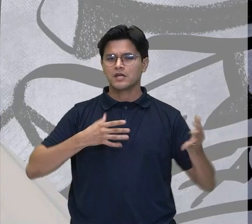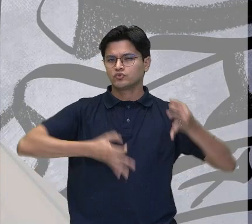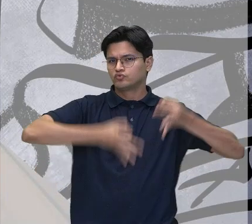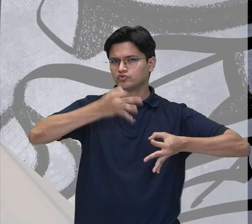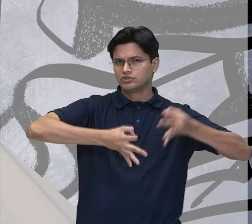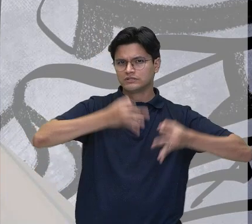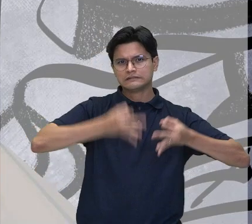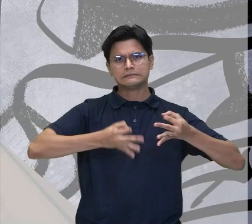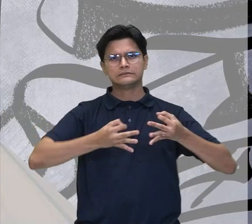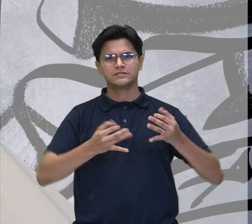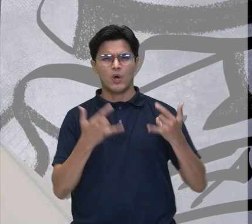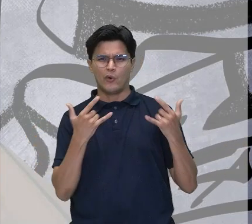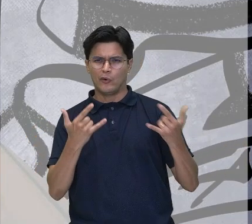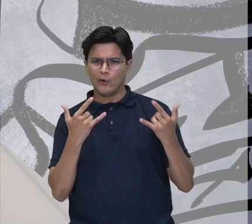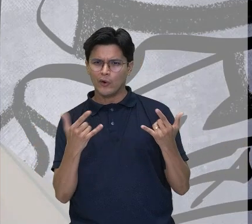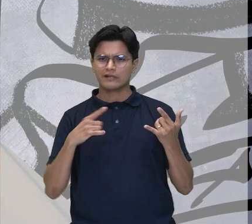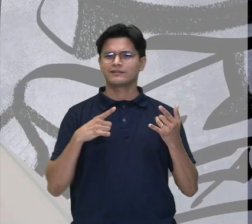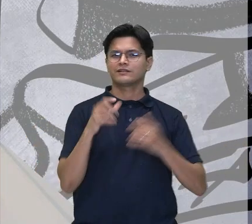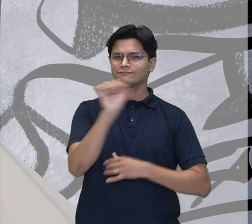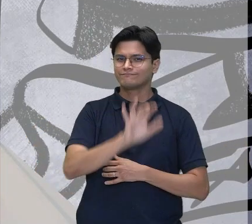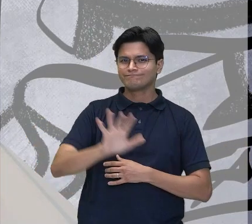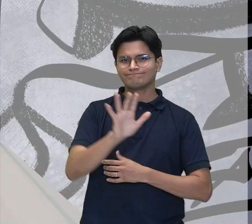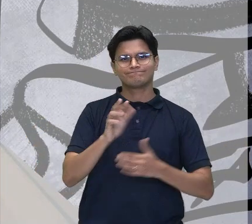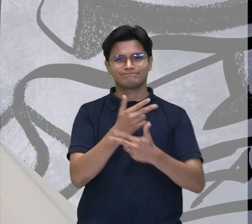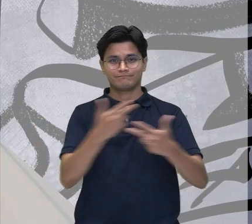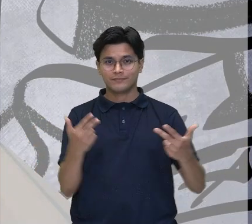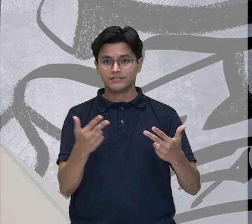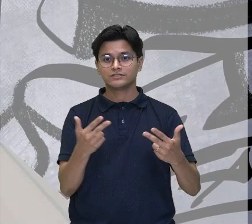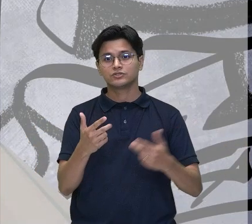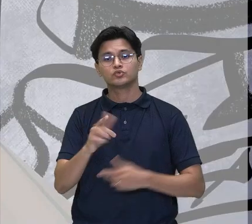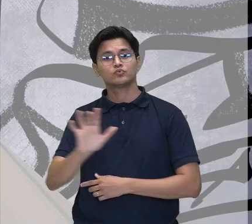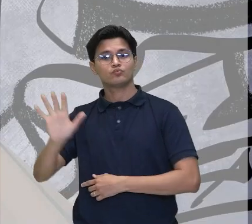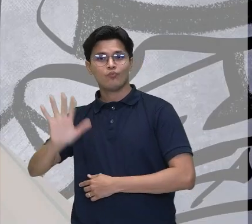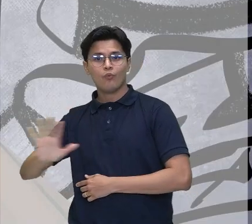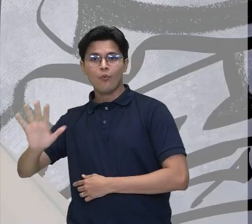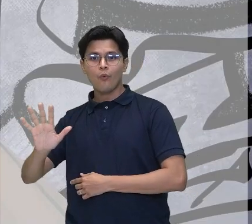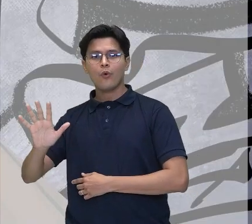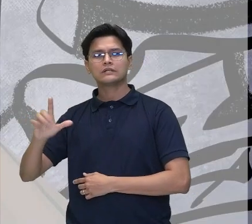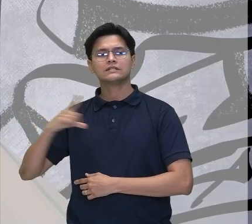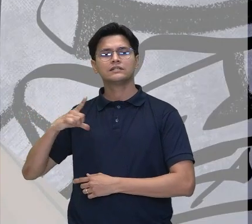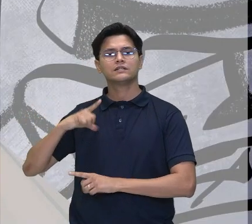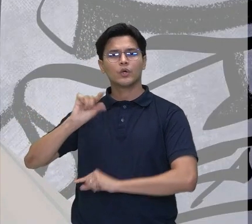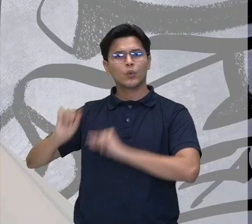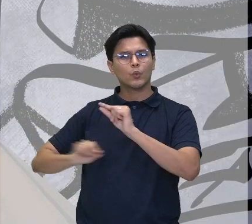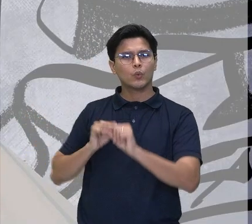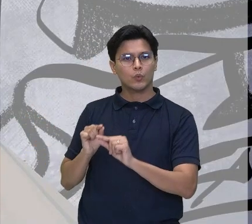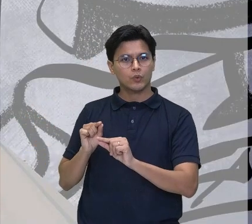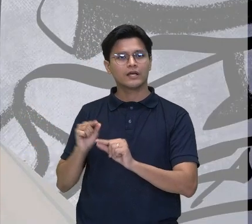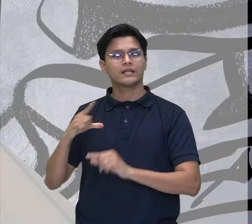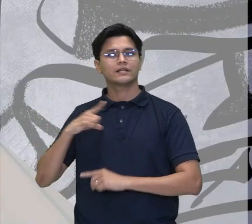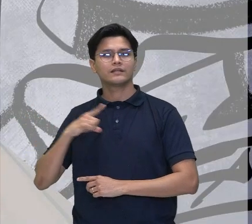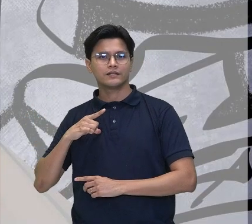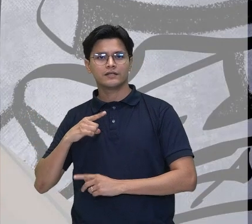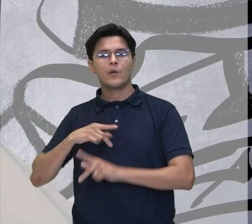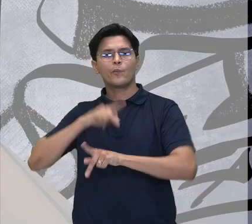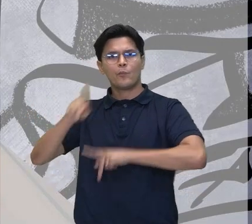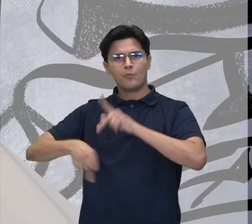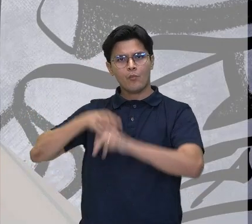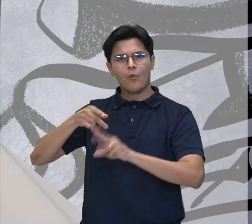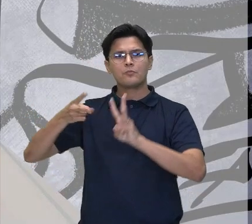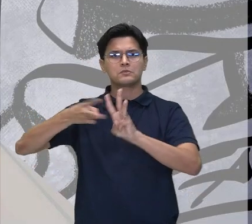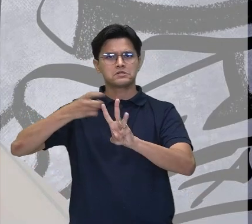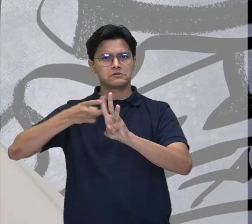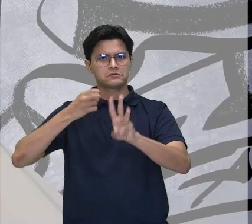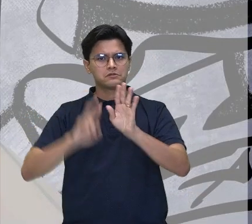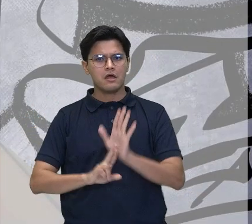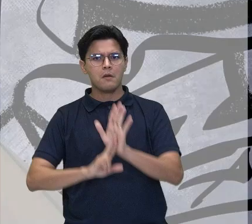mais algumas imagens. Do outro lado, nós temos a representação do povos originários, né?